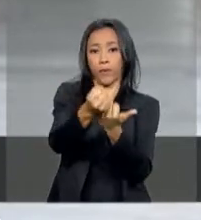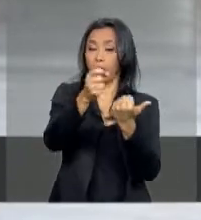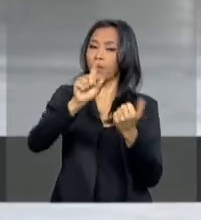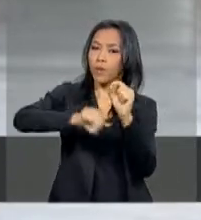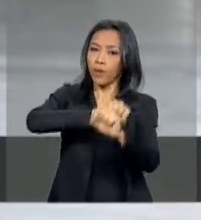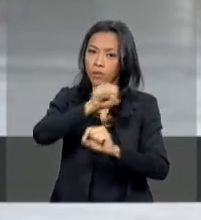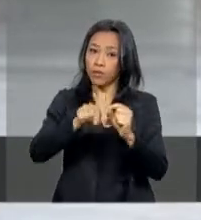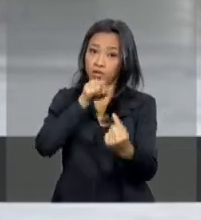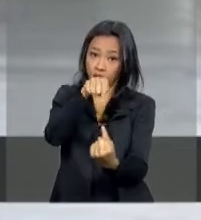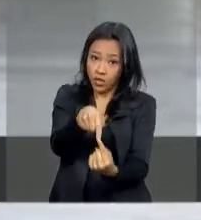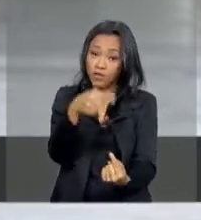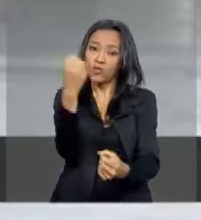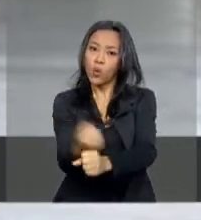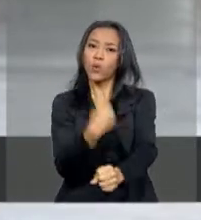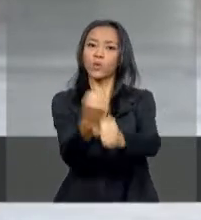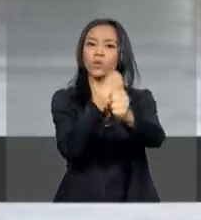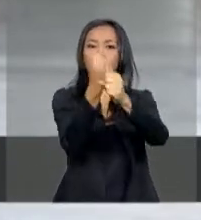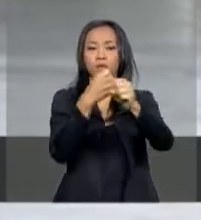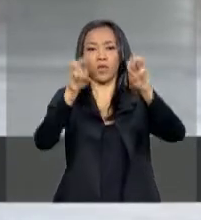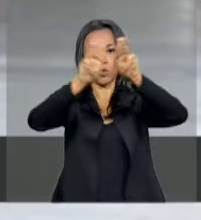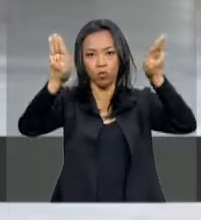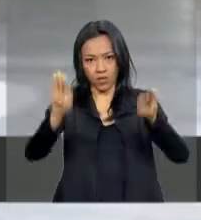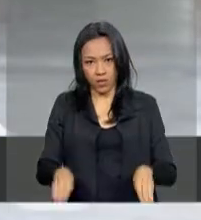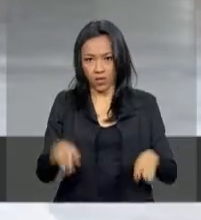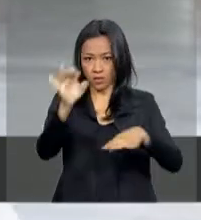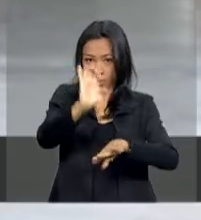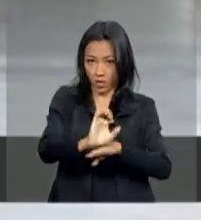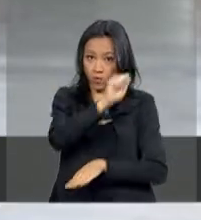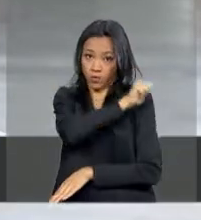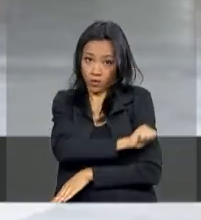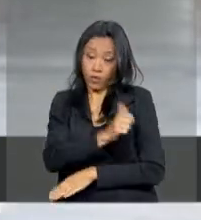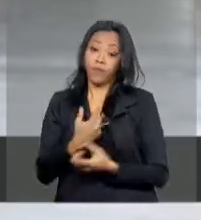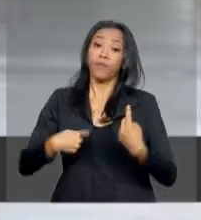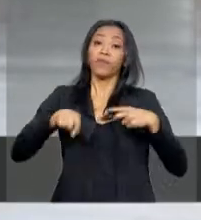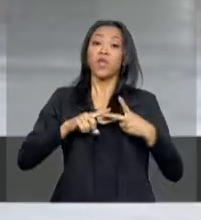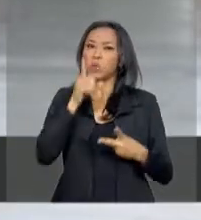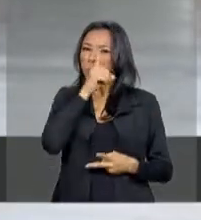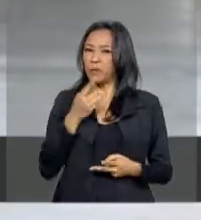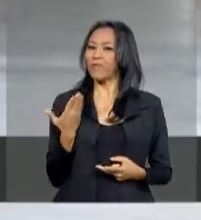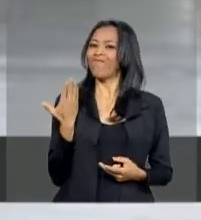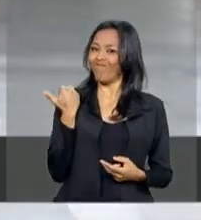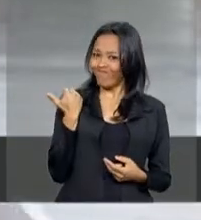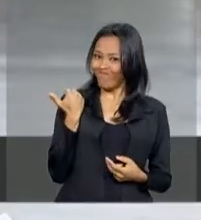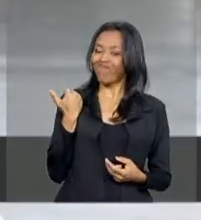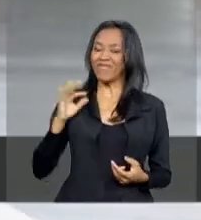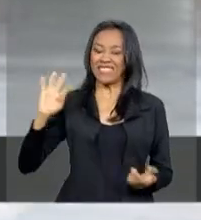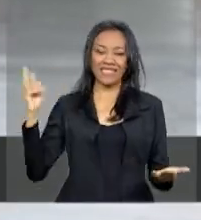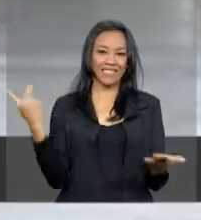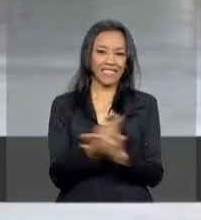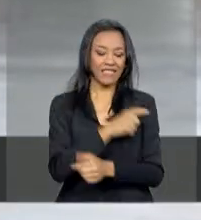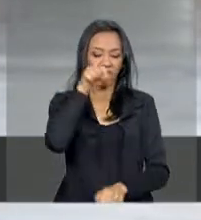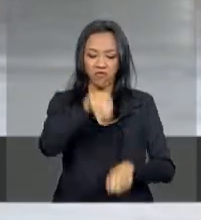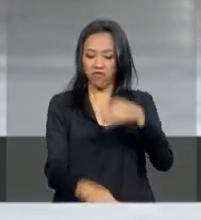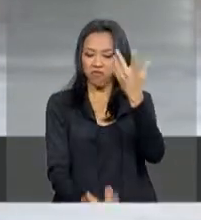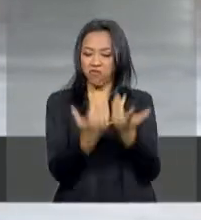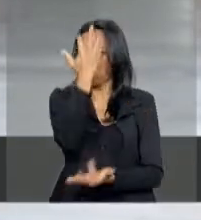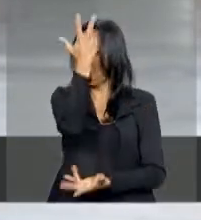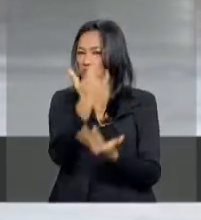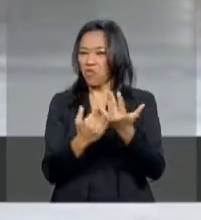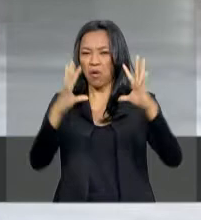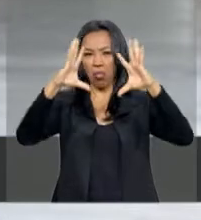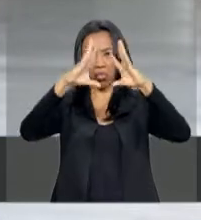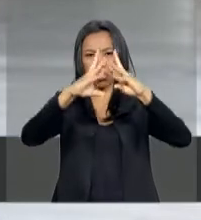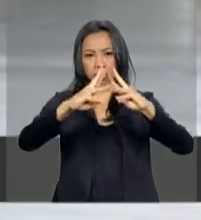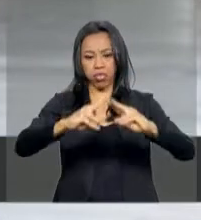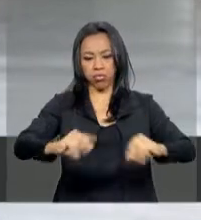a reconstrução do Museu Nacional no Rio de Janeiro. No domingo, um incêndio destruiu o acervo e as instalações da